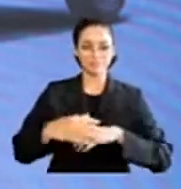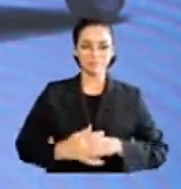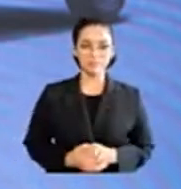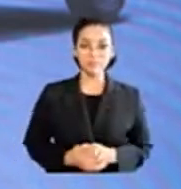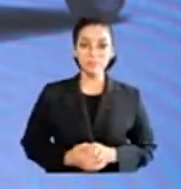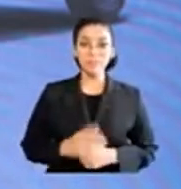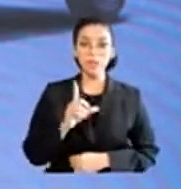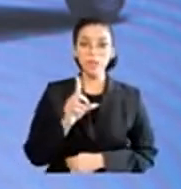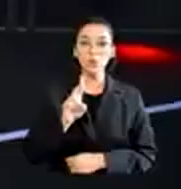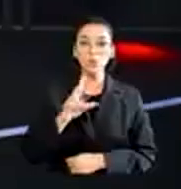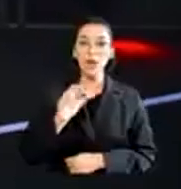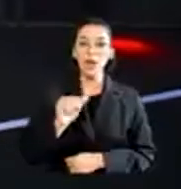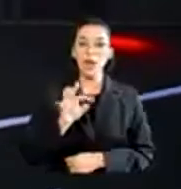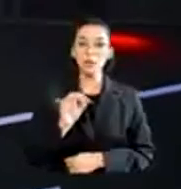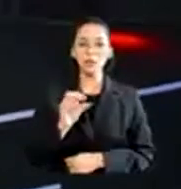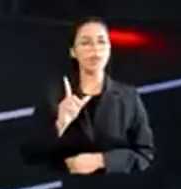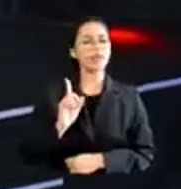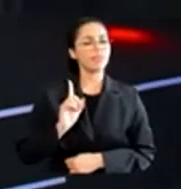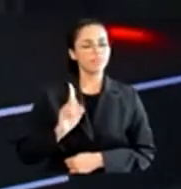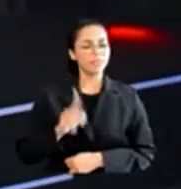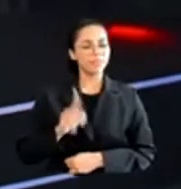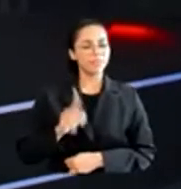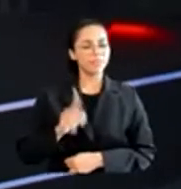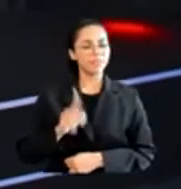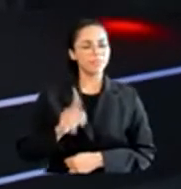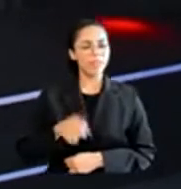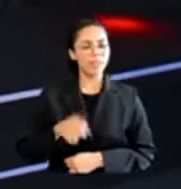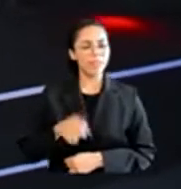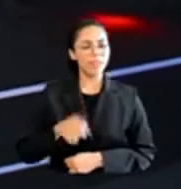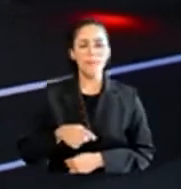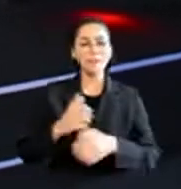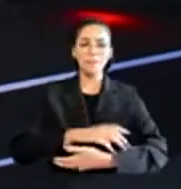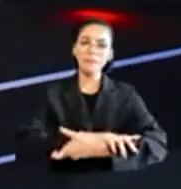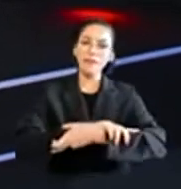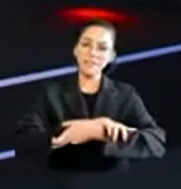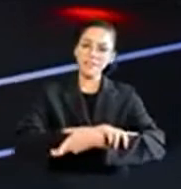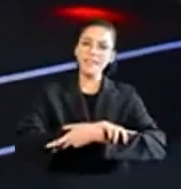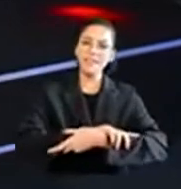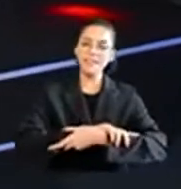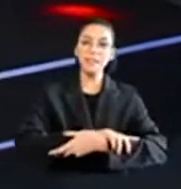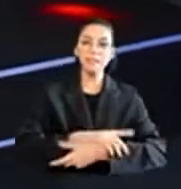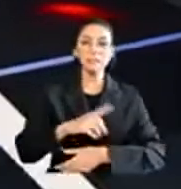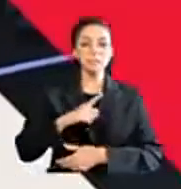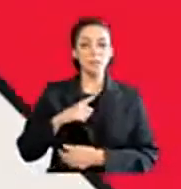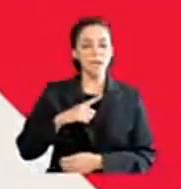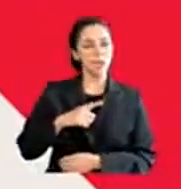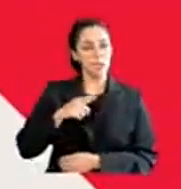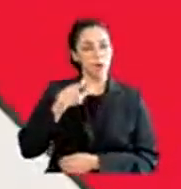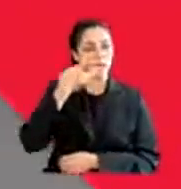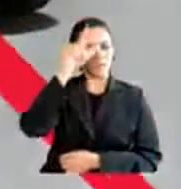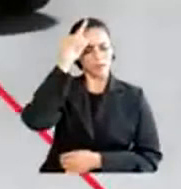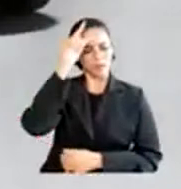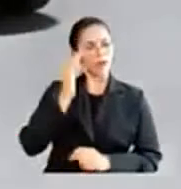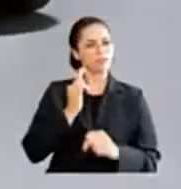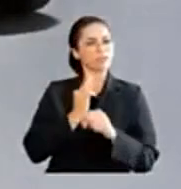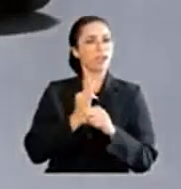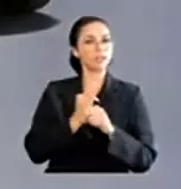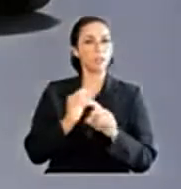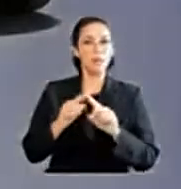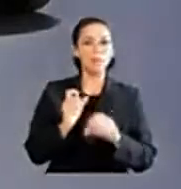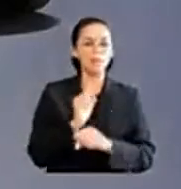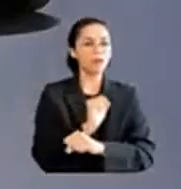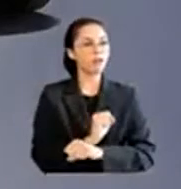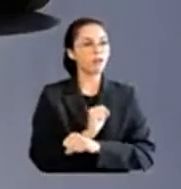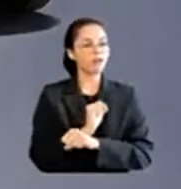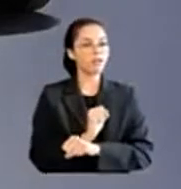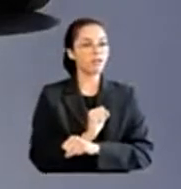de parceria também. Mesmo com essa confortável posição de liderança, a Fiat nunca ficou parada. Tanto que desde